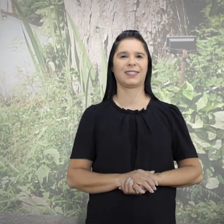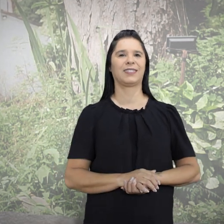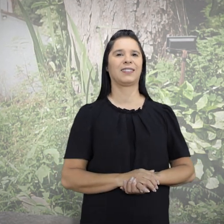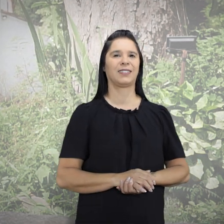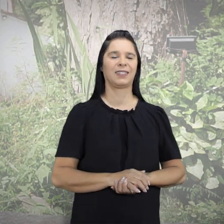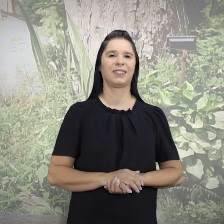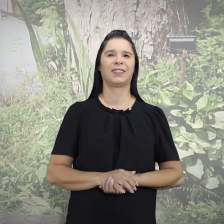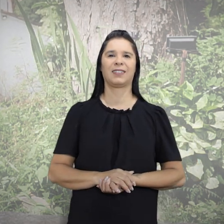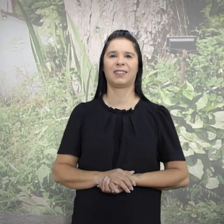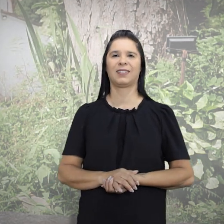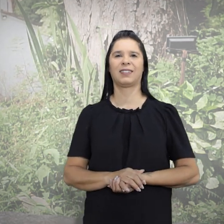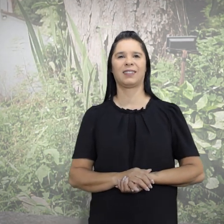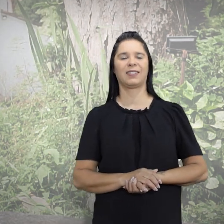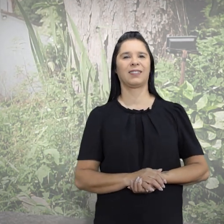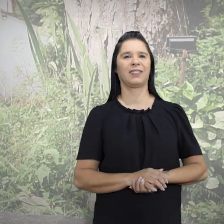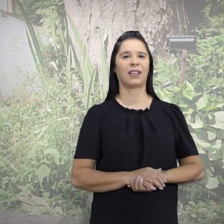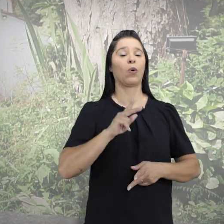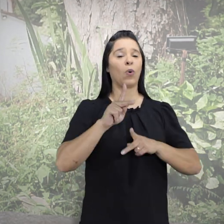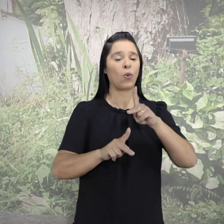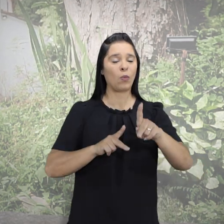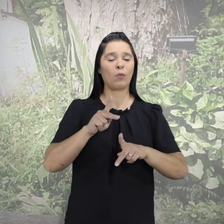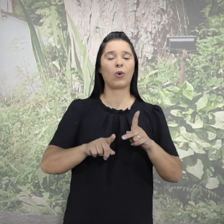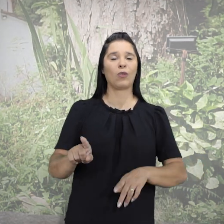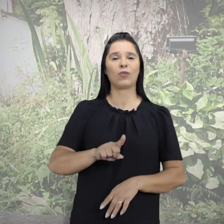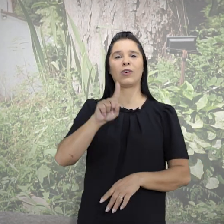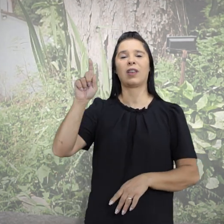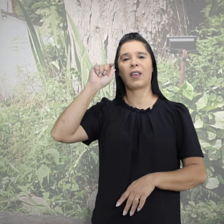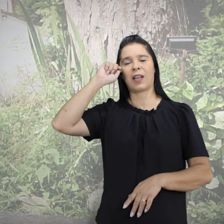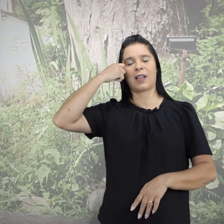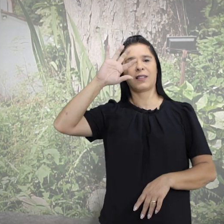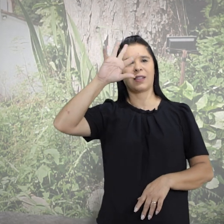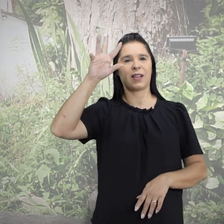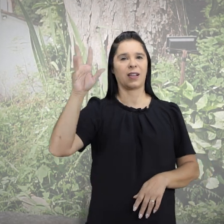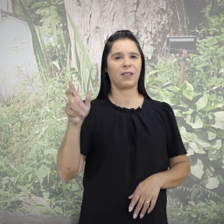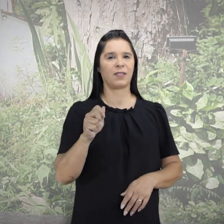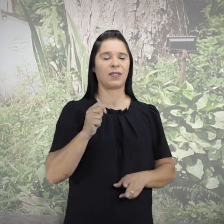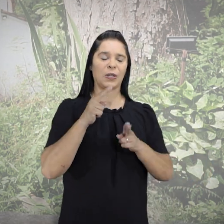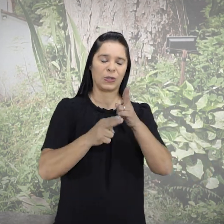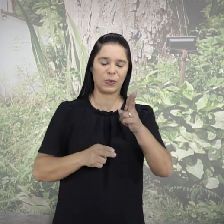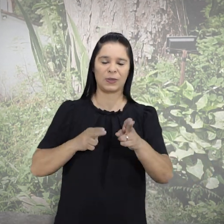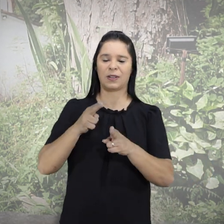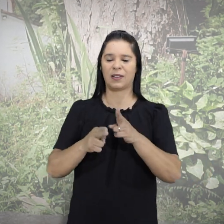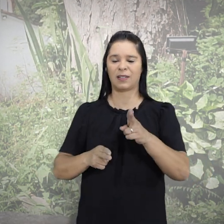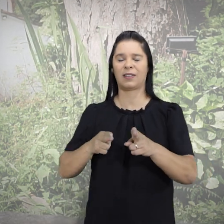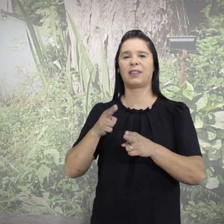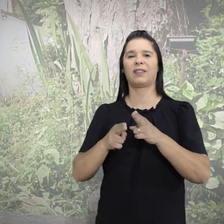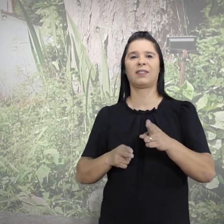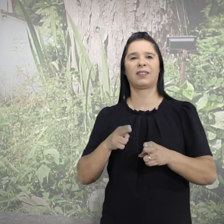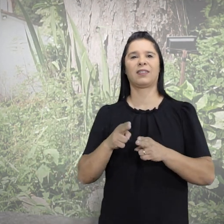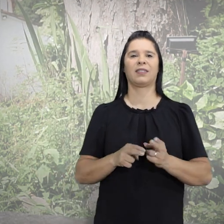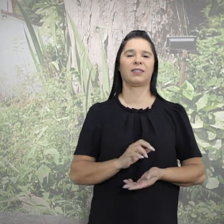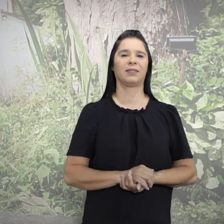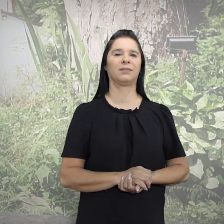Vem povo de Angola, vem no trem de